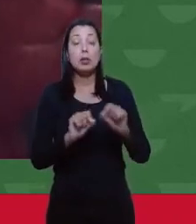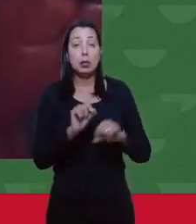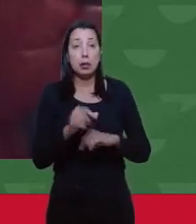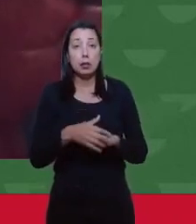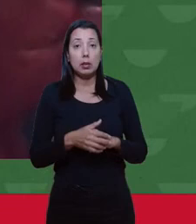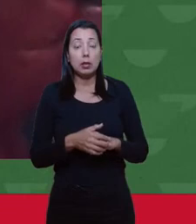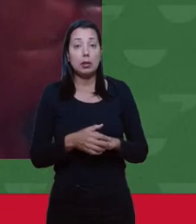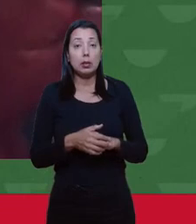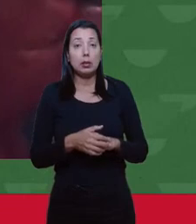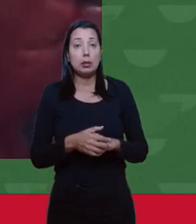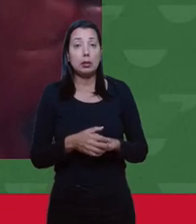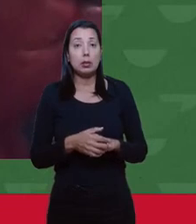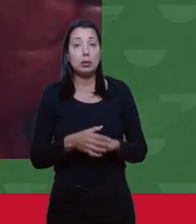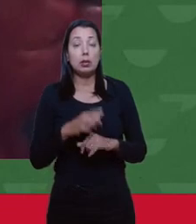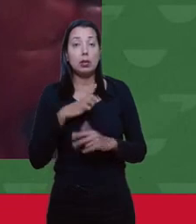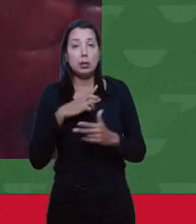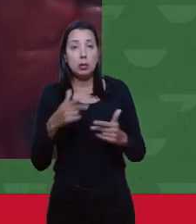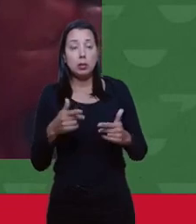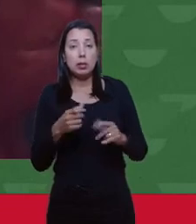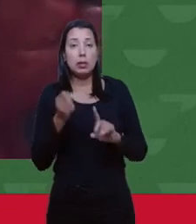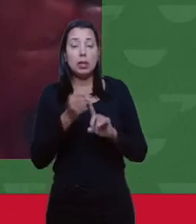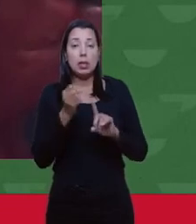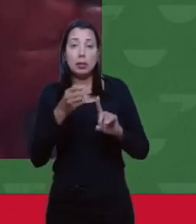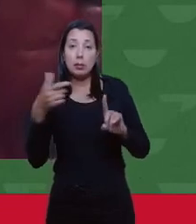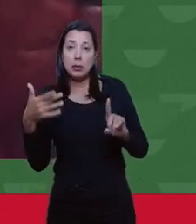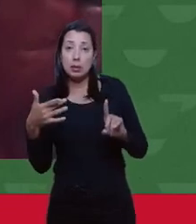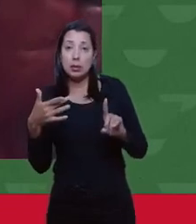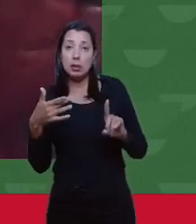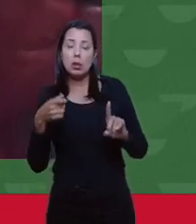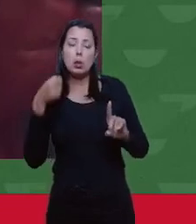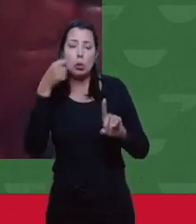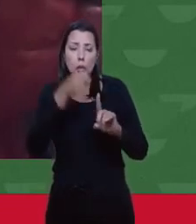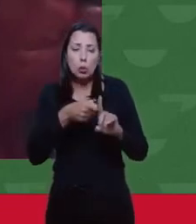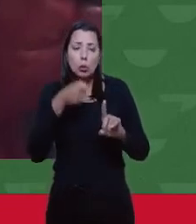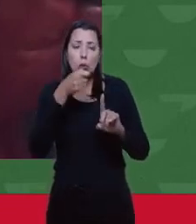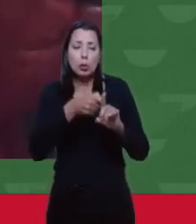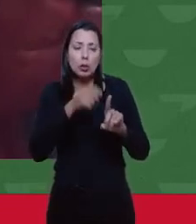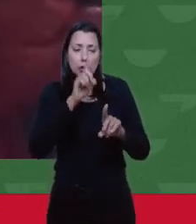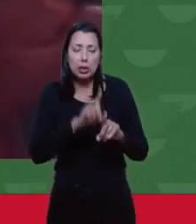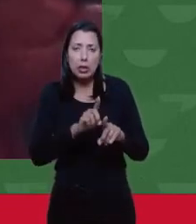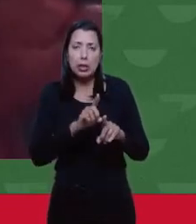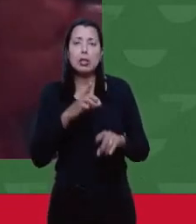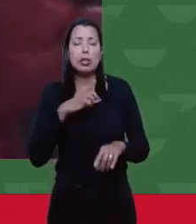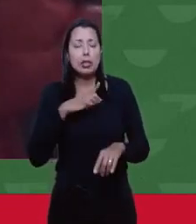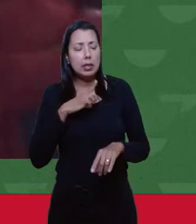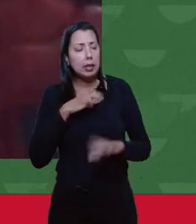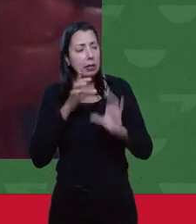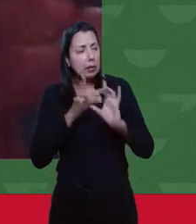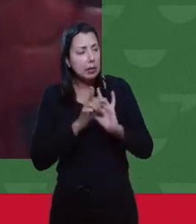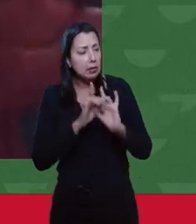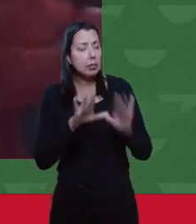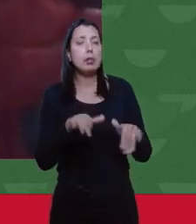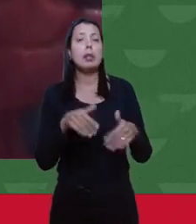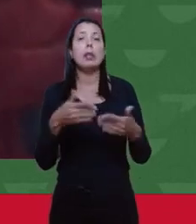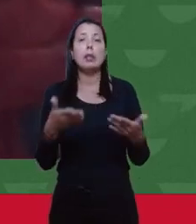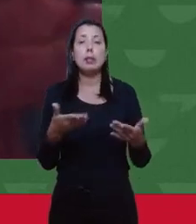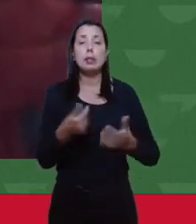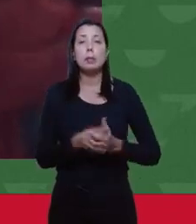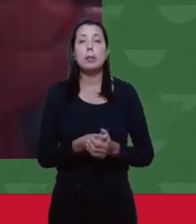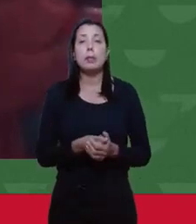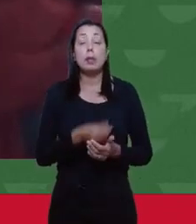que quando as pessoas LGBTI lutam direito de existir, de liberdade,